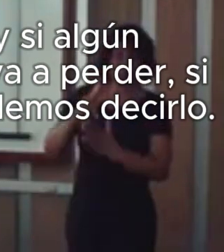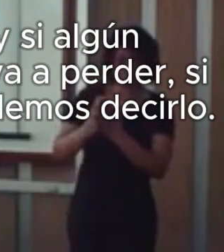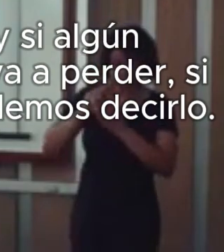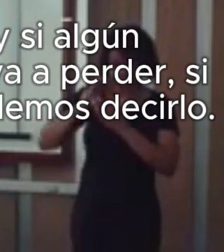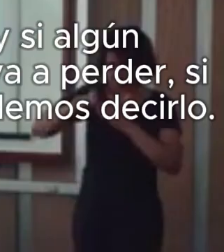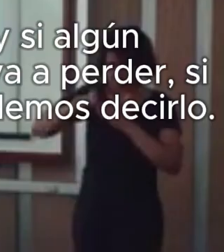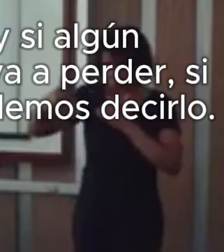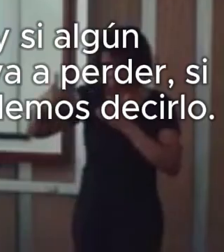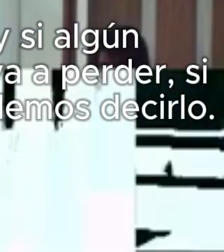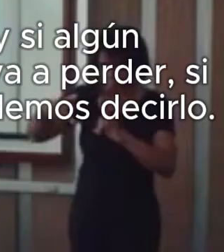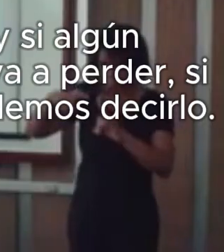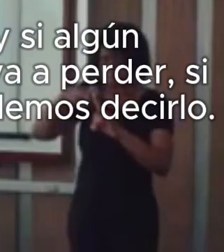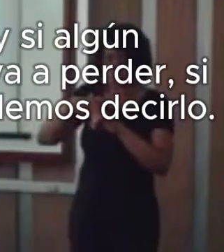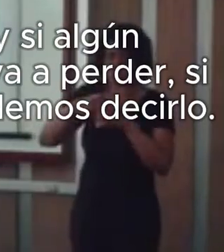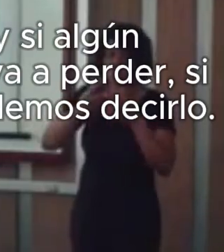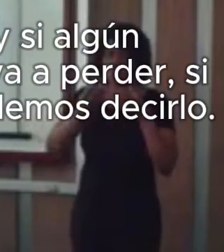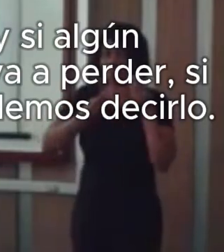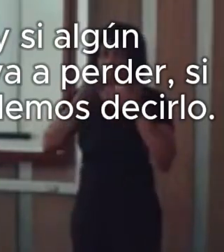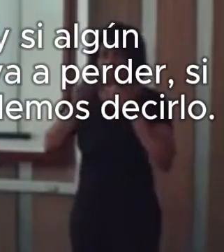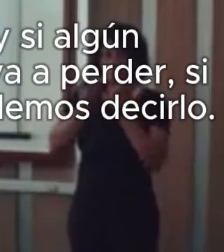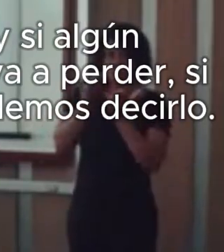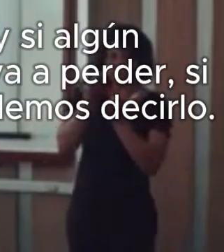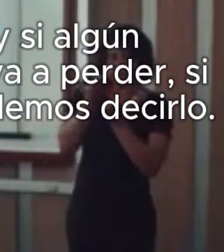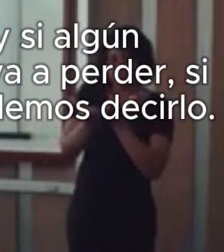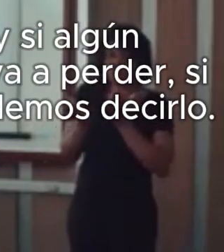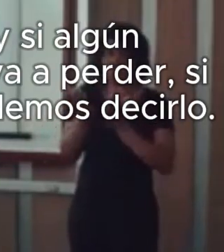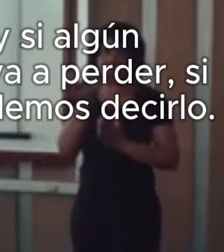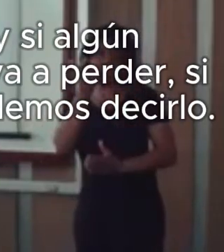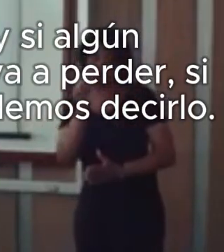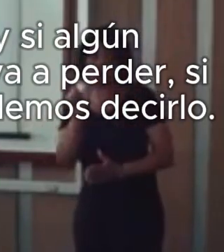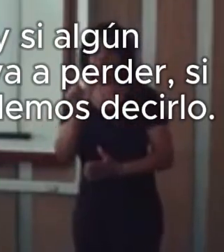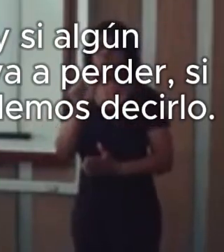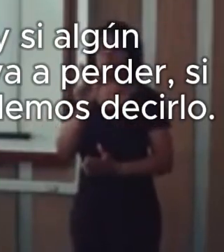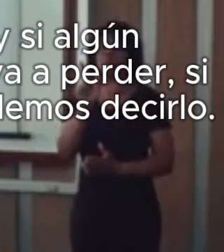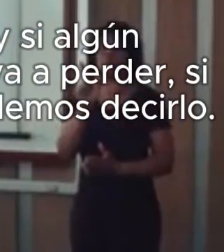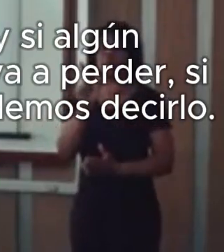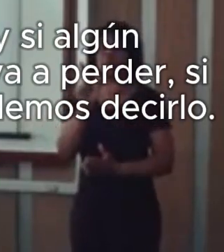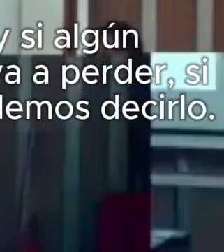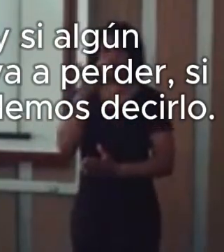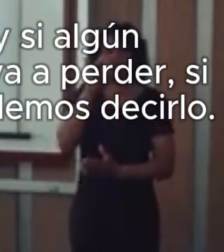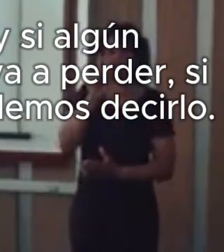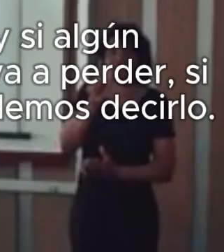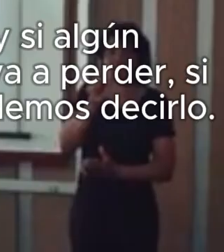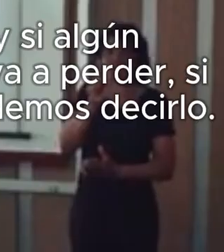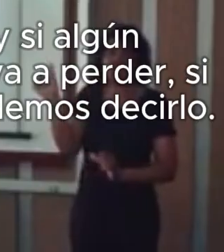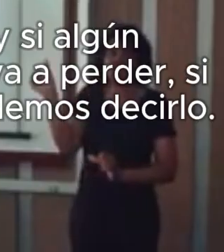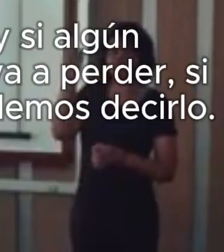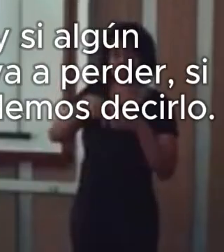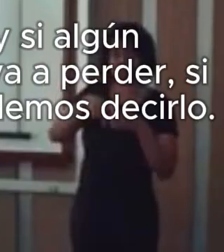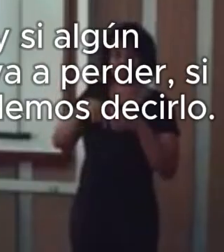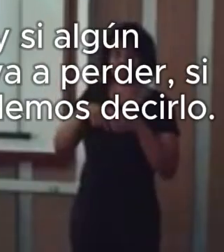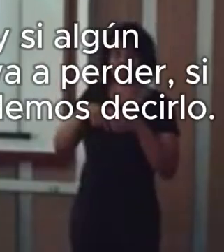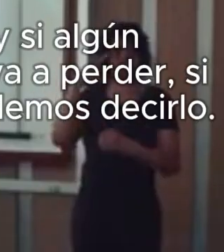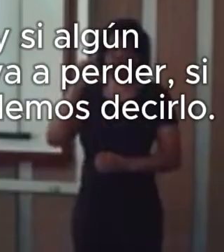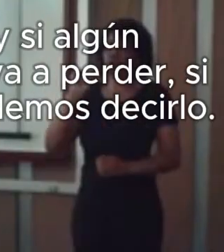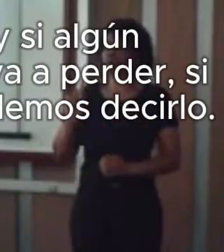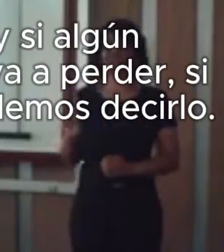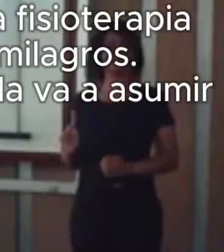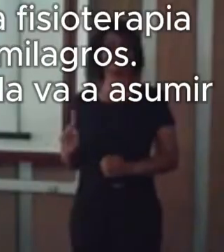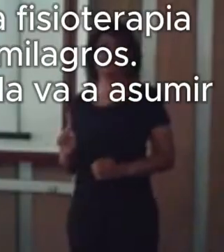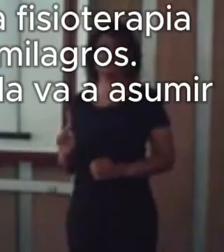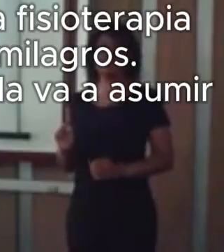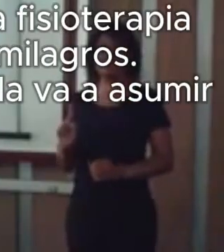dessa lesão, o quanto essa pessoa vai perder, o quanto é permanente, o quanto ela vai conseguir recuperar, é insondável, a gente não sabe